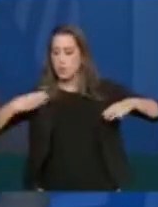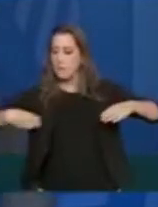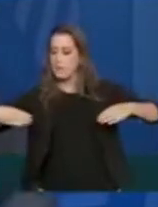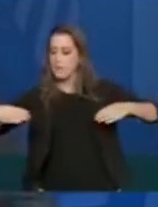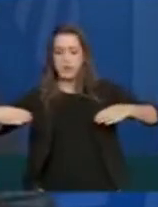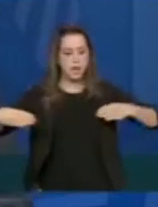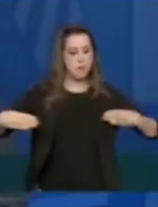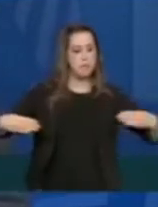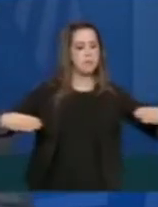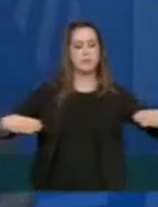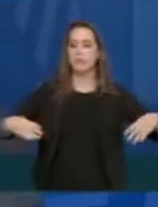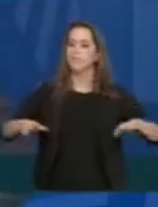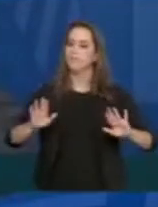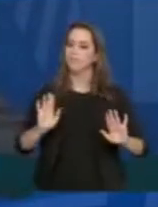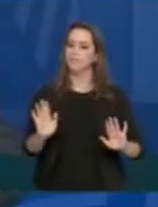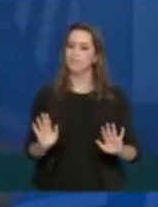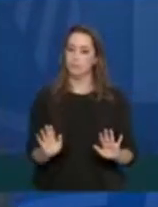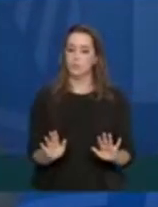ministério.